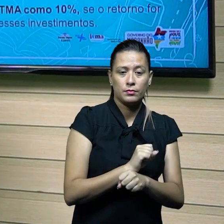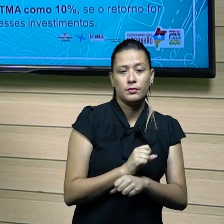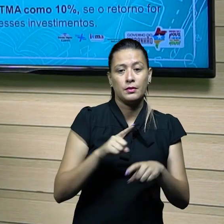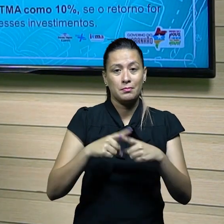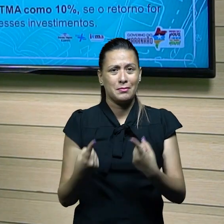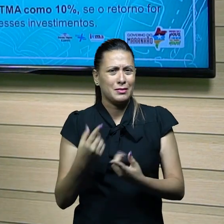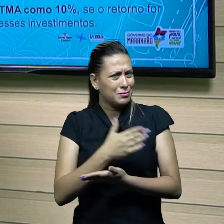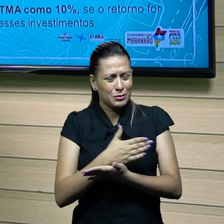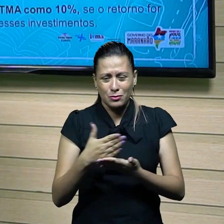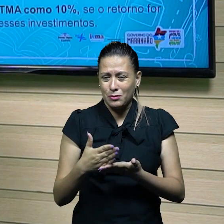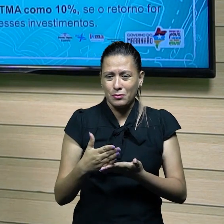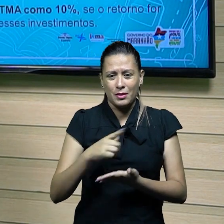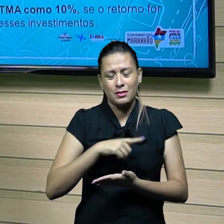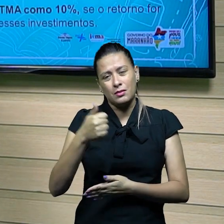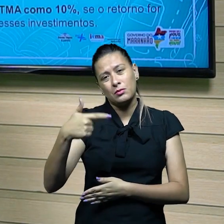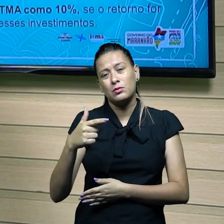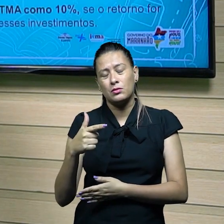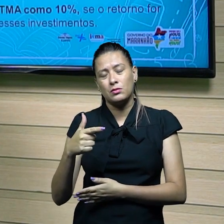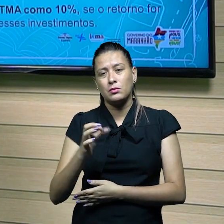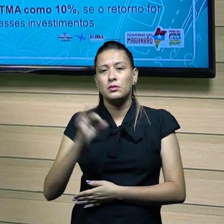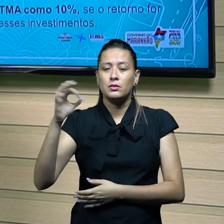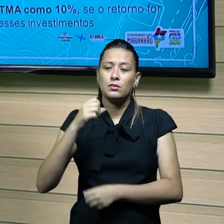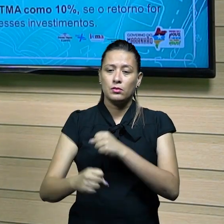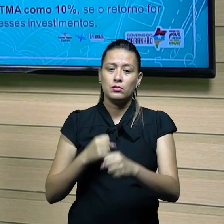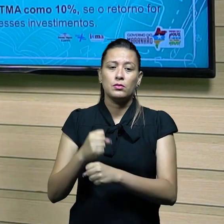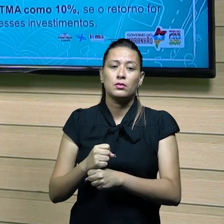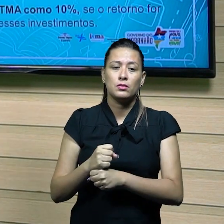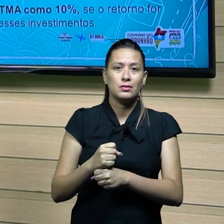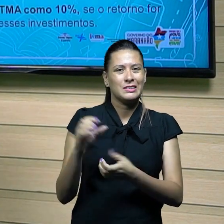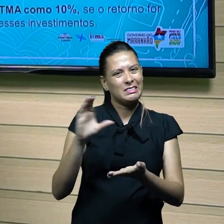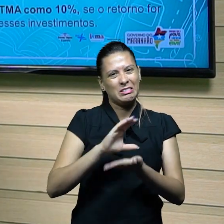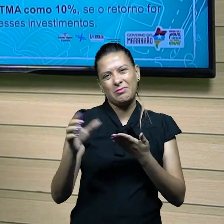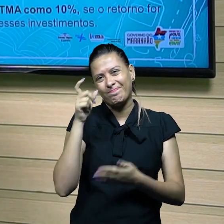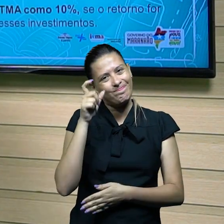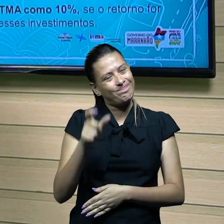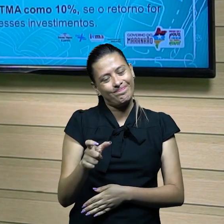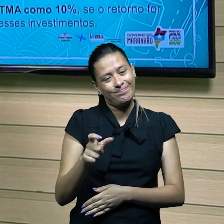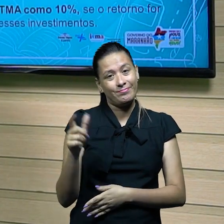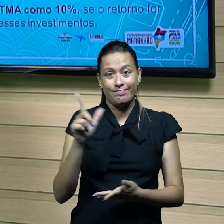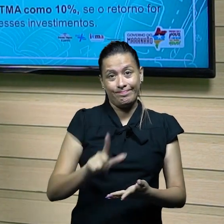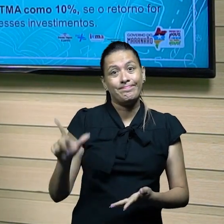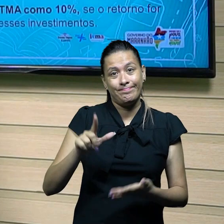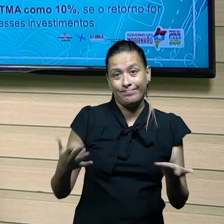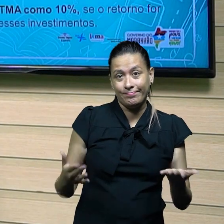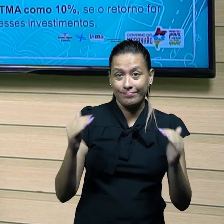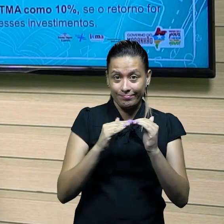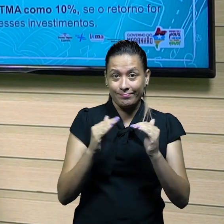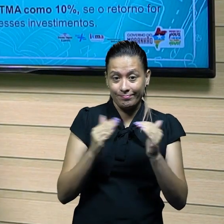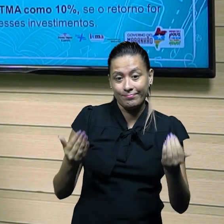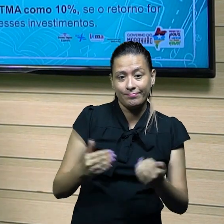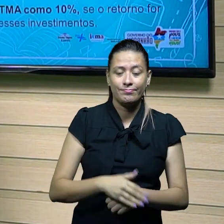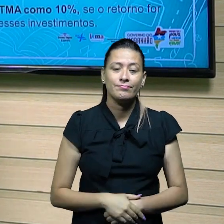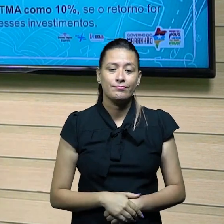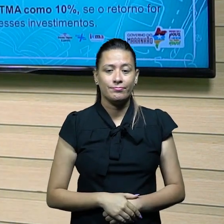tempo. O veículo ele tem tendência a desvalorizar com o tempo pelo uso contínuo dele, tá bem? Então eu começo a analisar qual investimento vai me dar um retorno